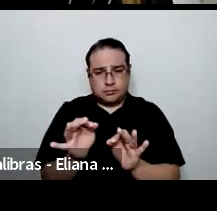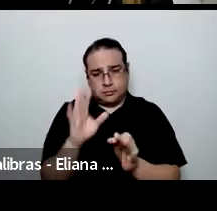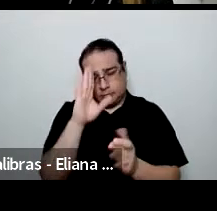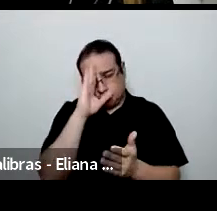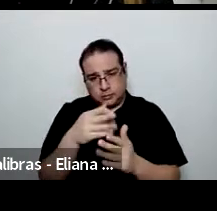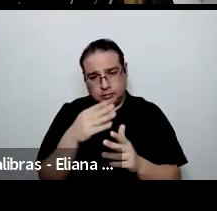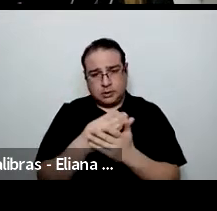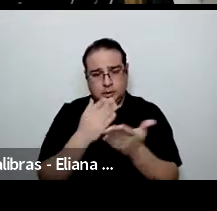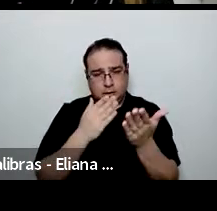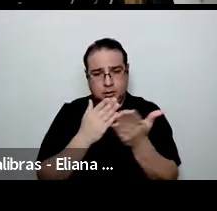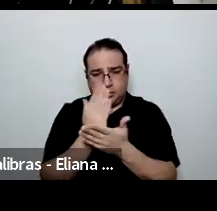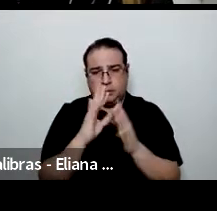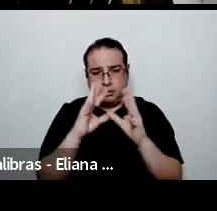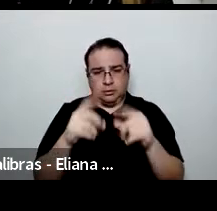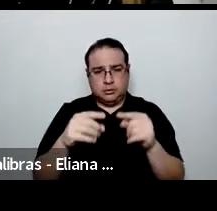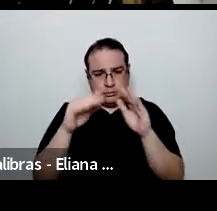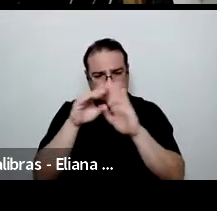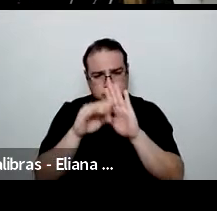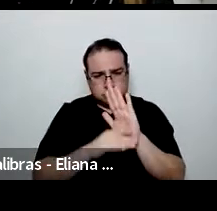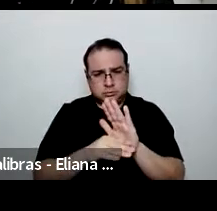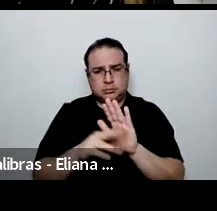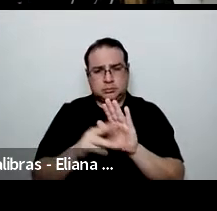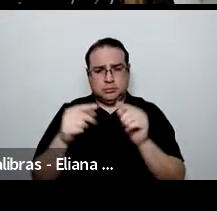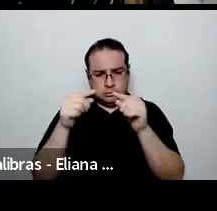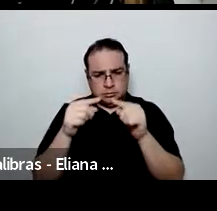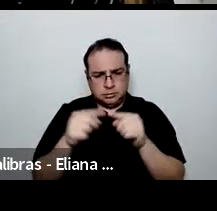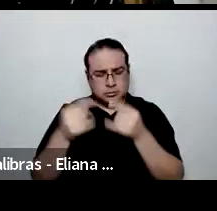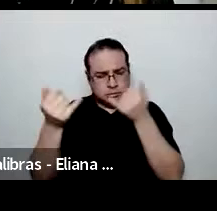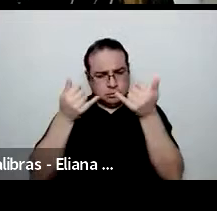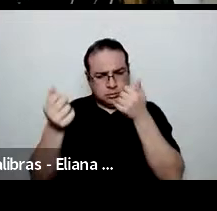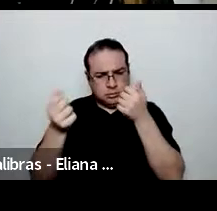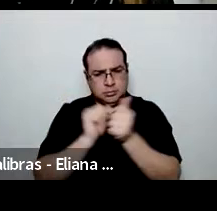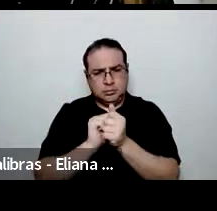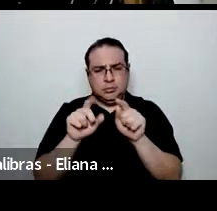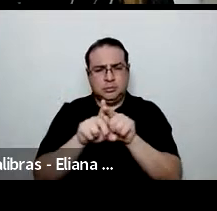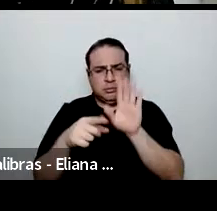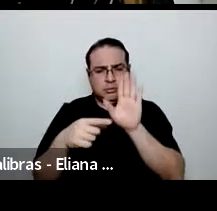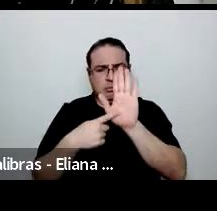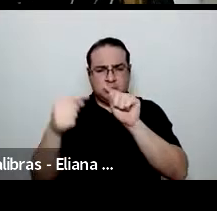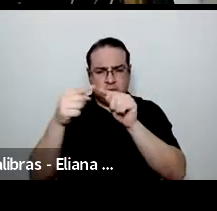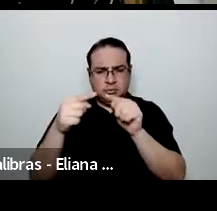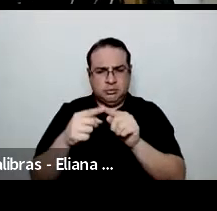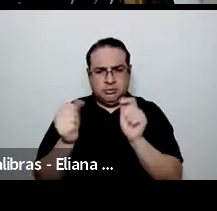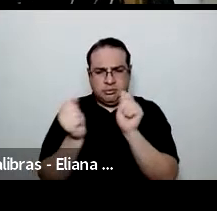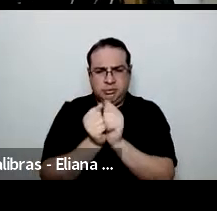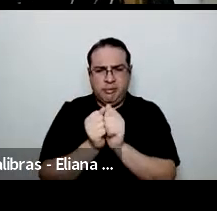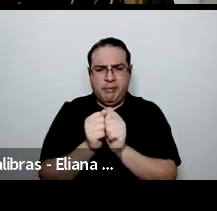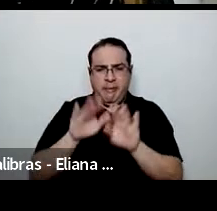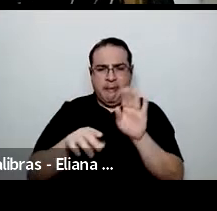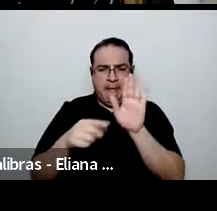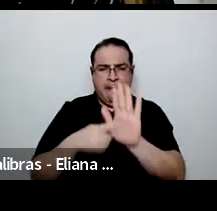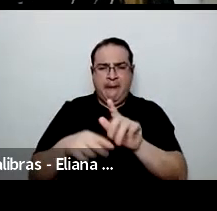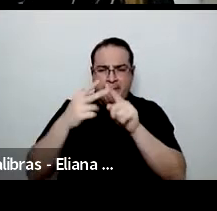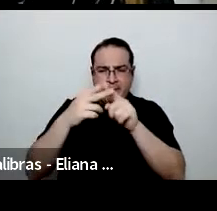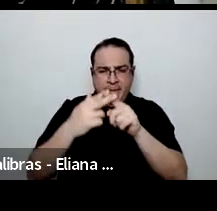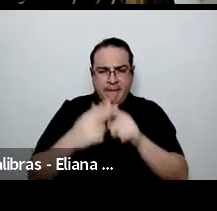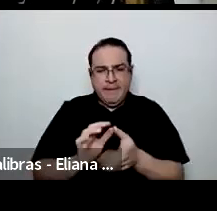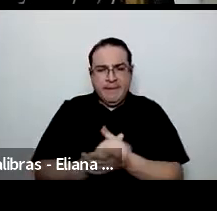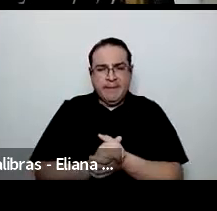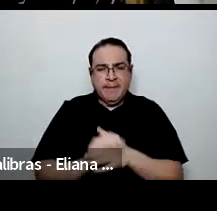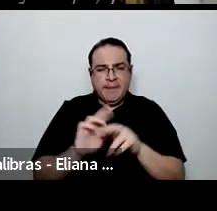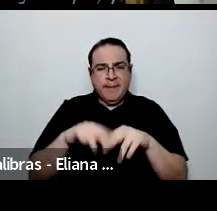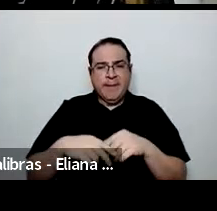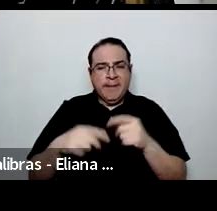a desaprovação das contas e que as respectivas informações podem ser eventualmente retificado